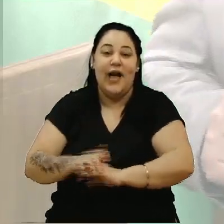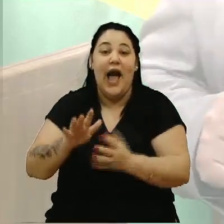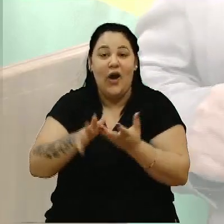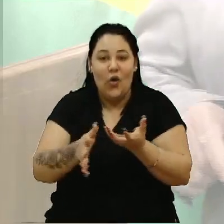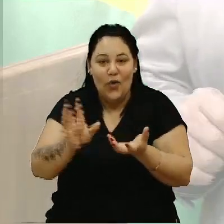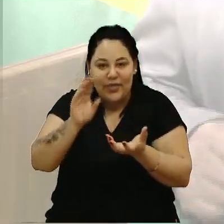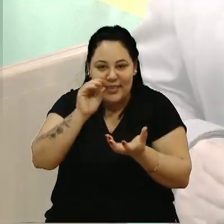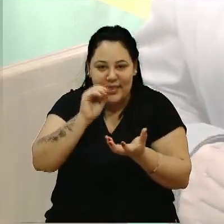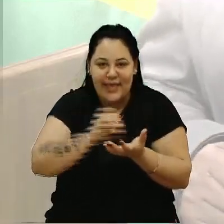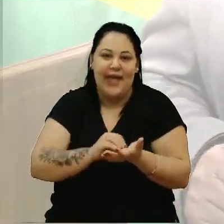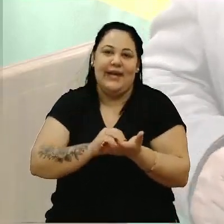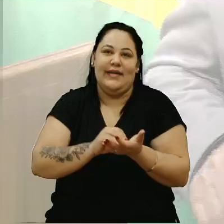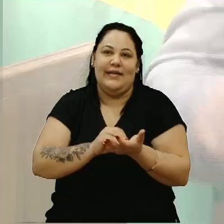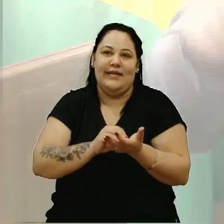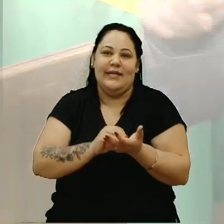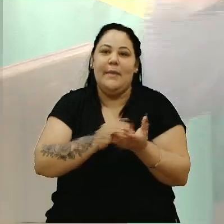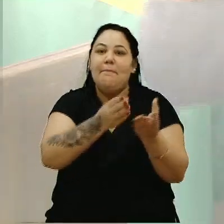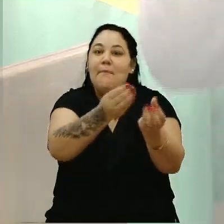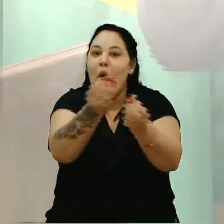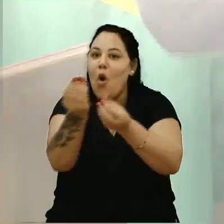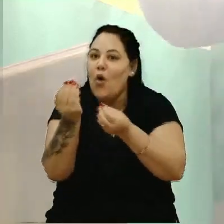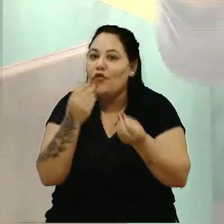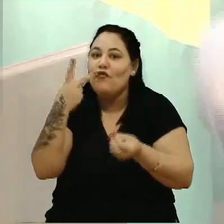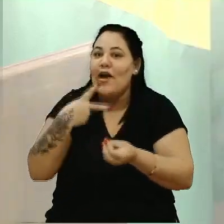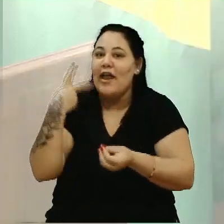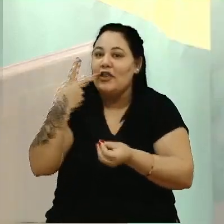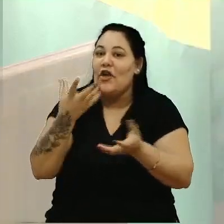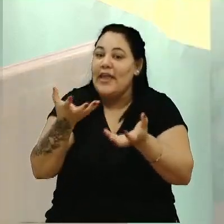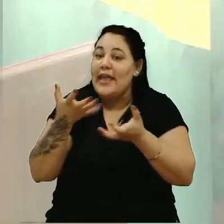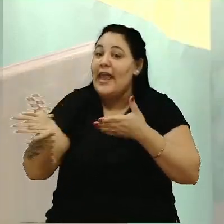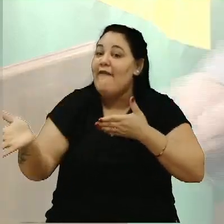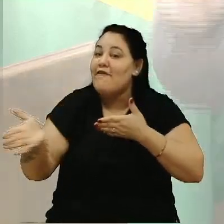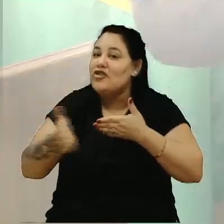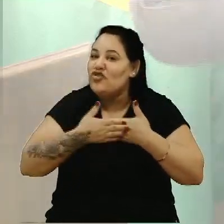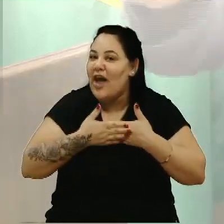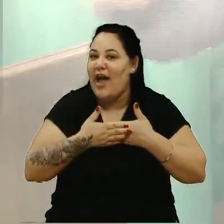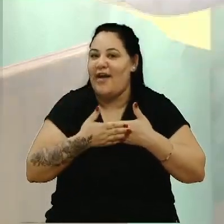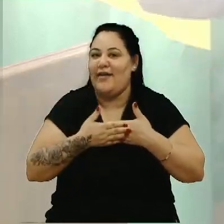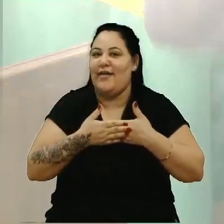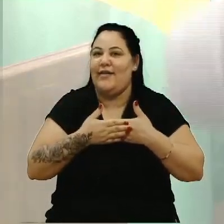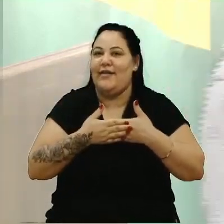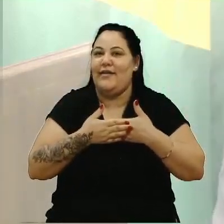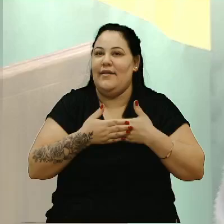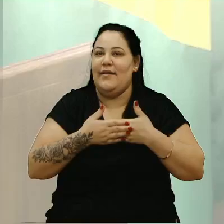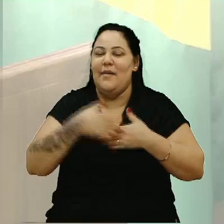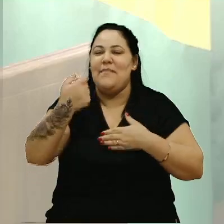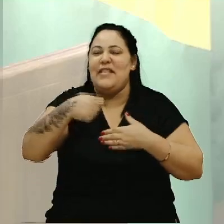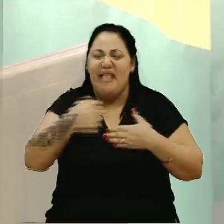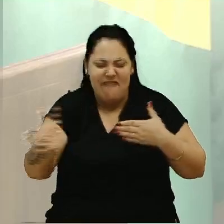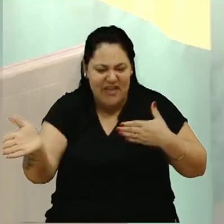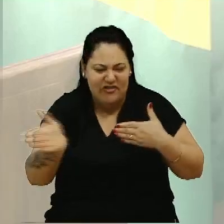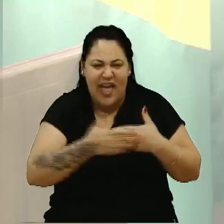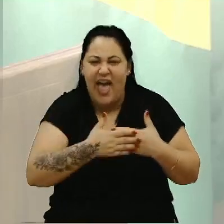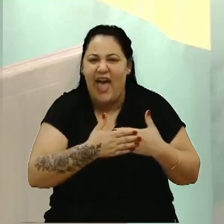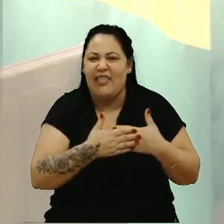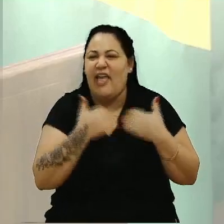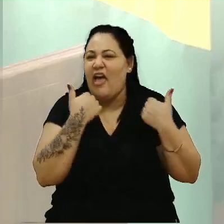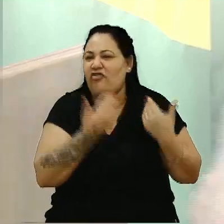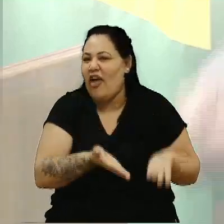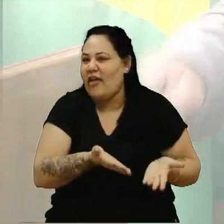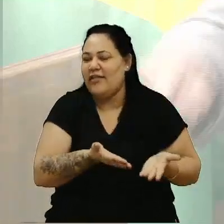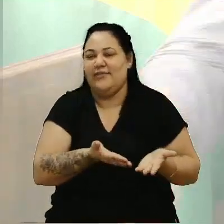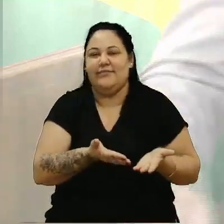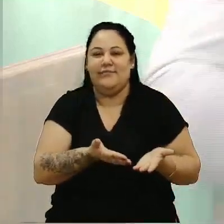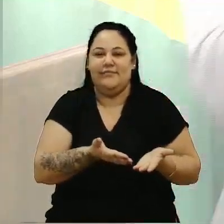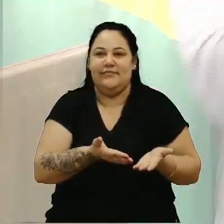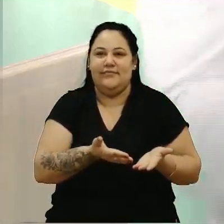Codeca que muitos desta casa queriam fechar o DCC. Tem que fechar o DCC, que não serve para nada. E se